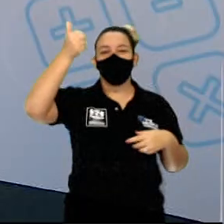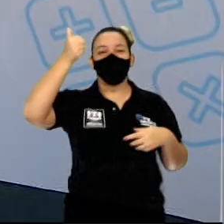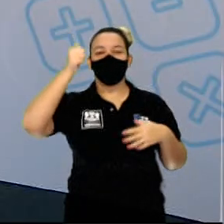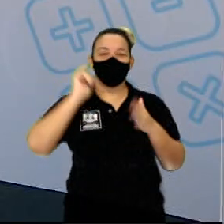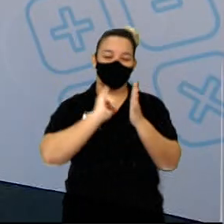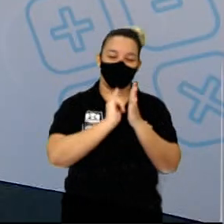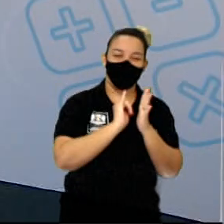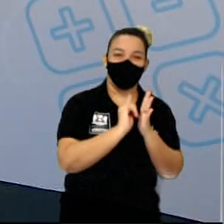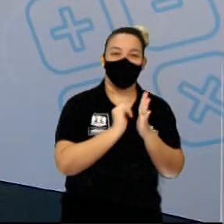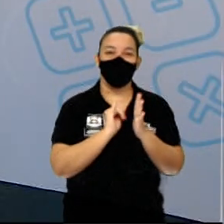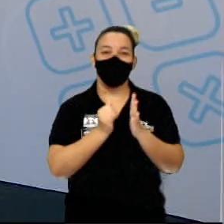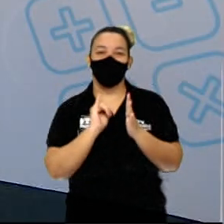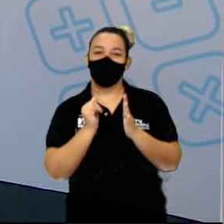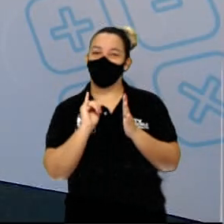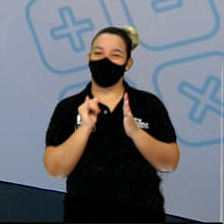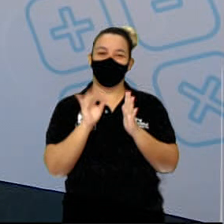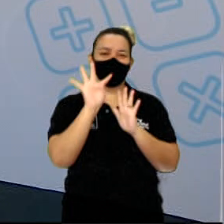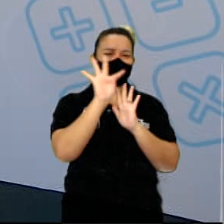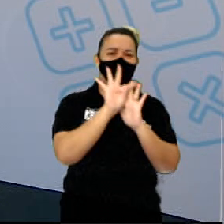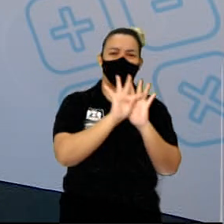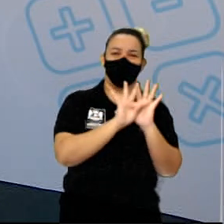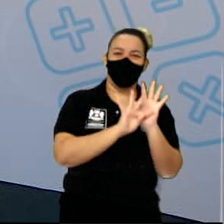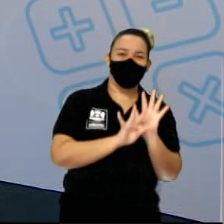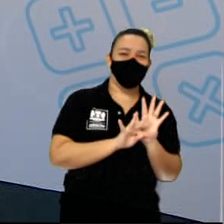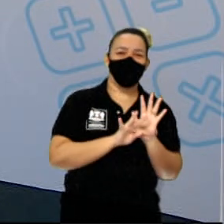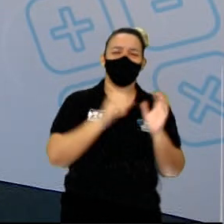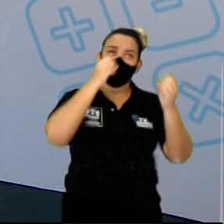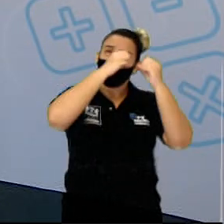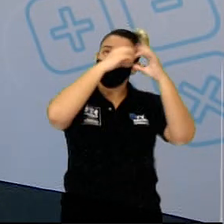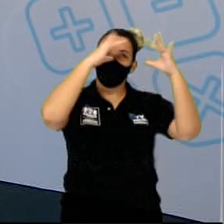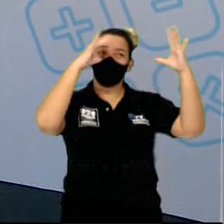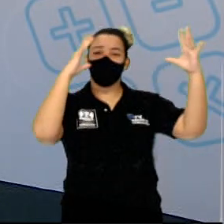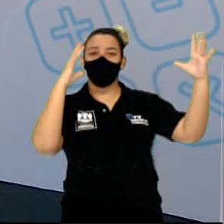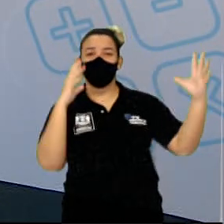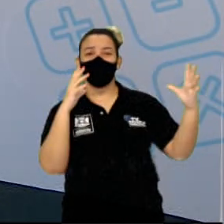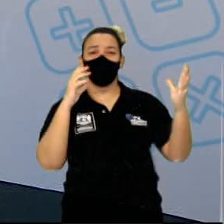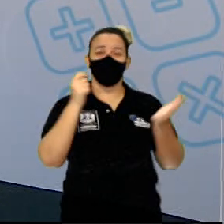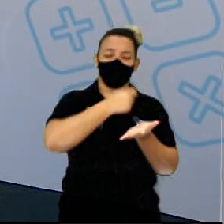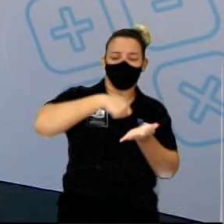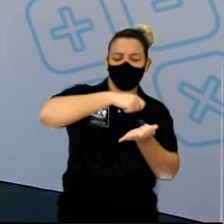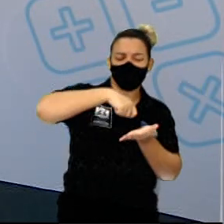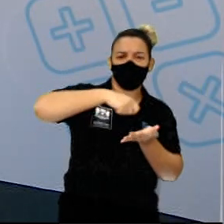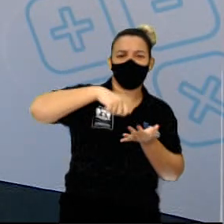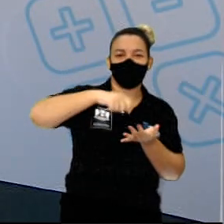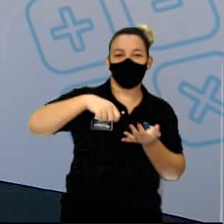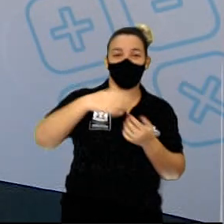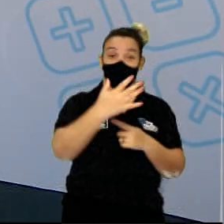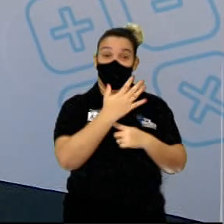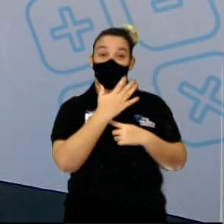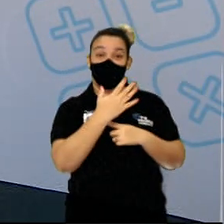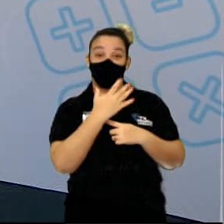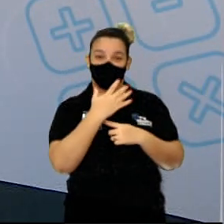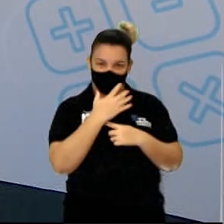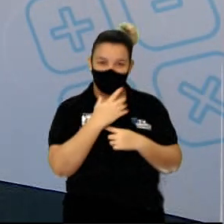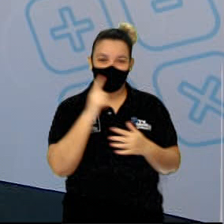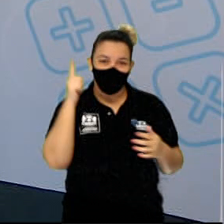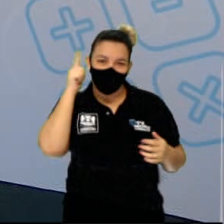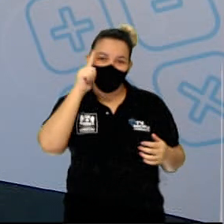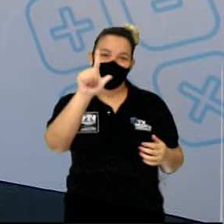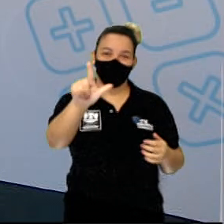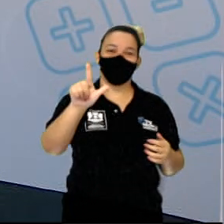narrativas, eu vou aprender a produzir, eu tenho um sonho de ser escritor, então isso vai me ajudar muito a realizar esse meu sonho. Então, é